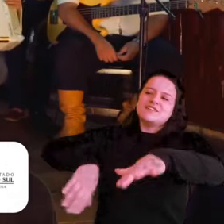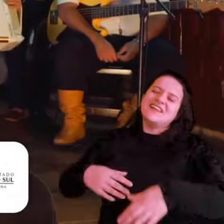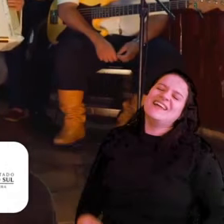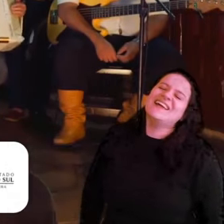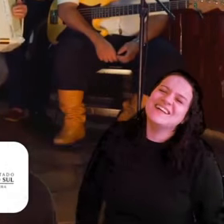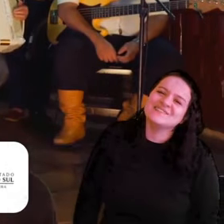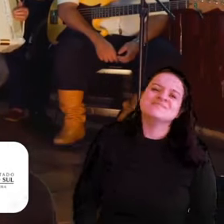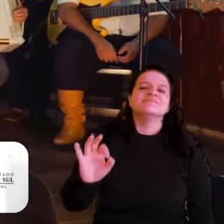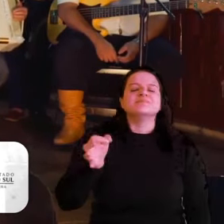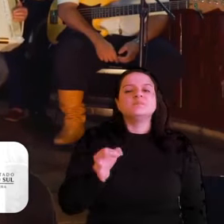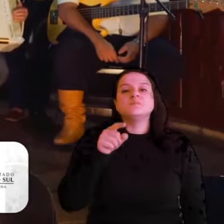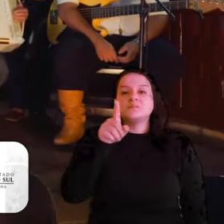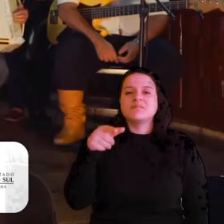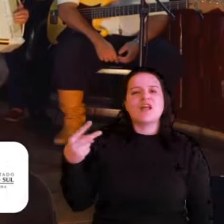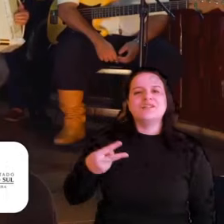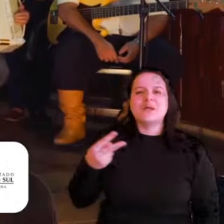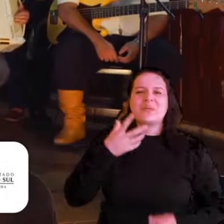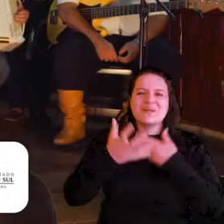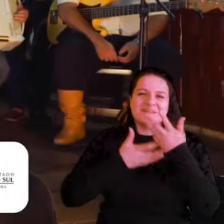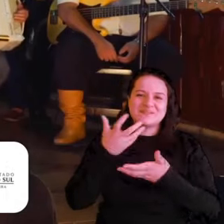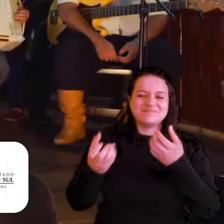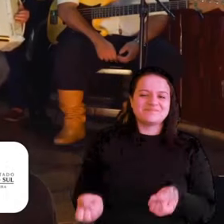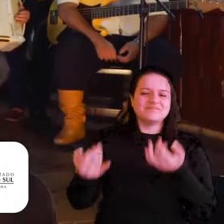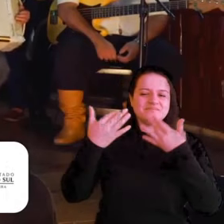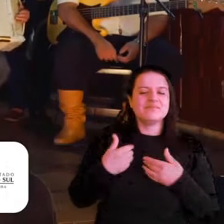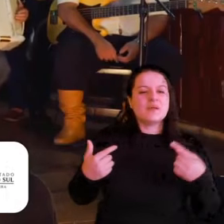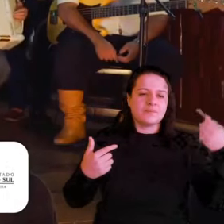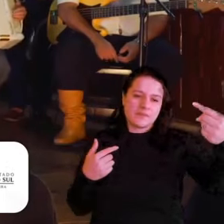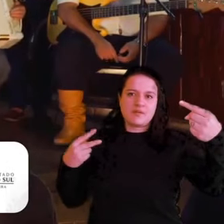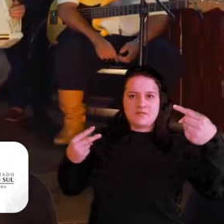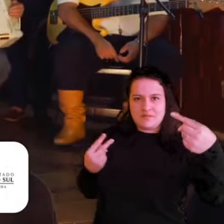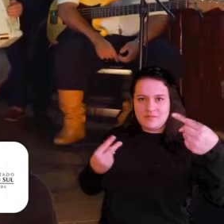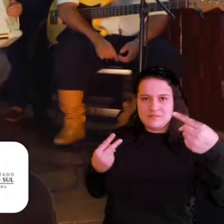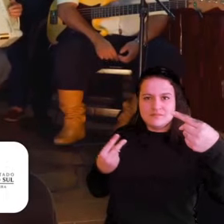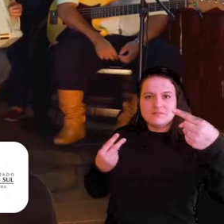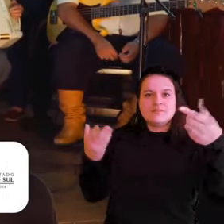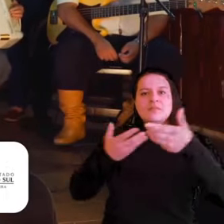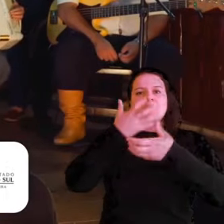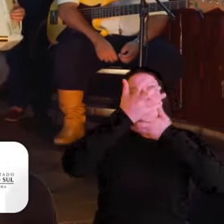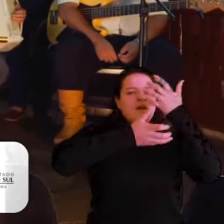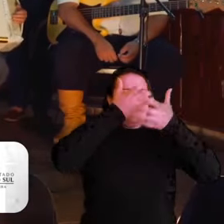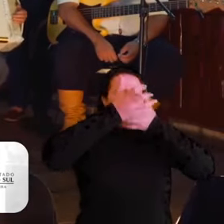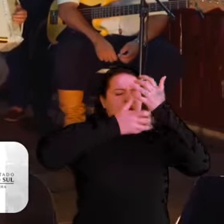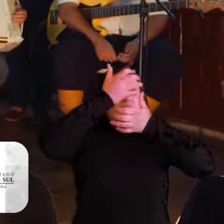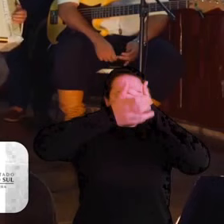É, essa aí eu acho que é tu, é o segundo verso, né? Deixa pra mim que eu faço o segundo verso, que eu faço o primeiro. Você faz o primeiro? Eu só vou cantar o primeiro, só que eu me lembro